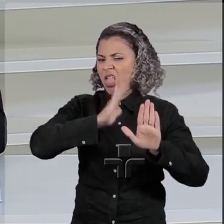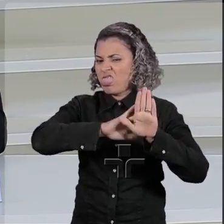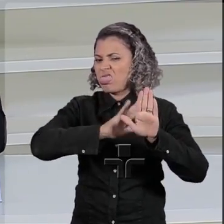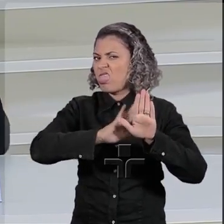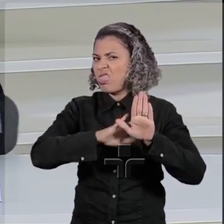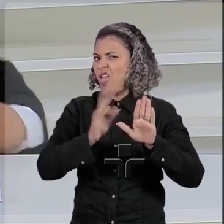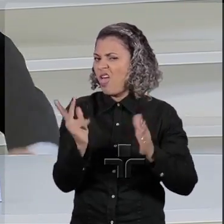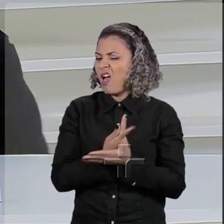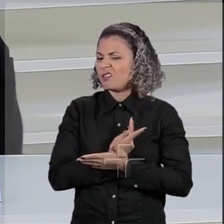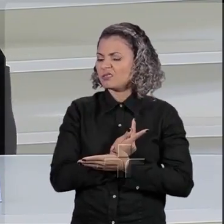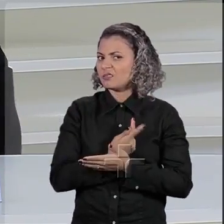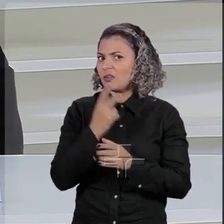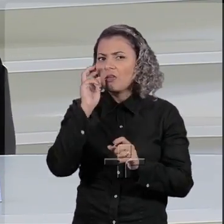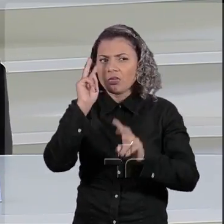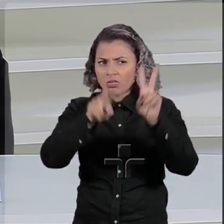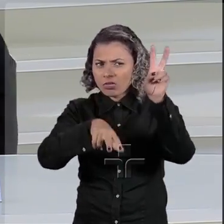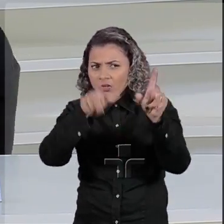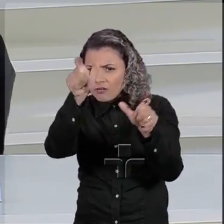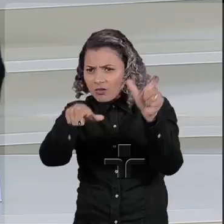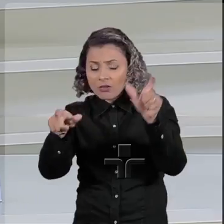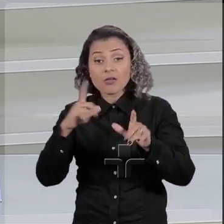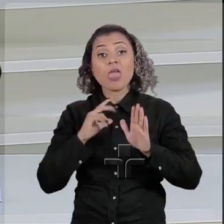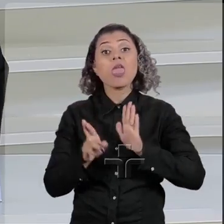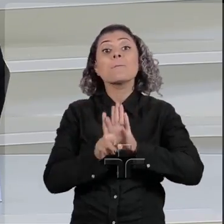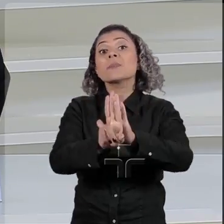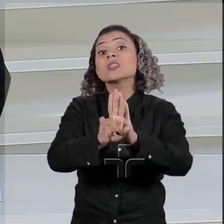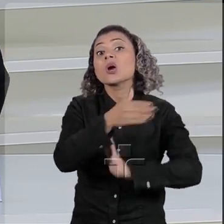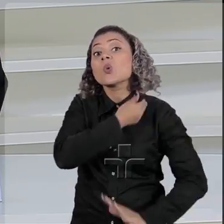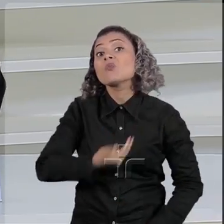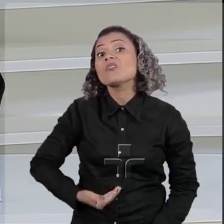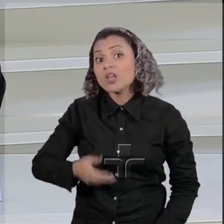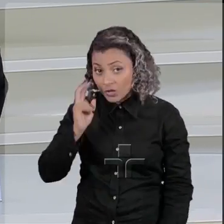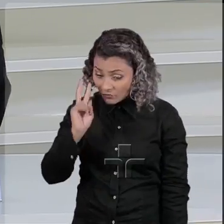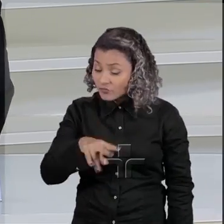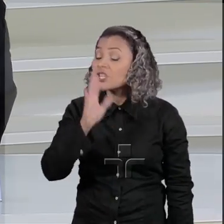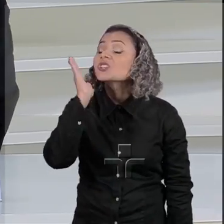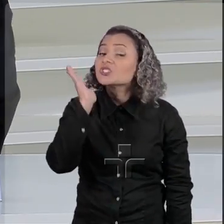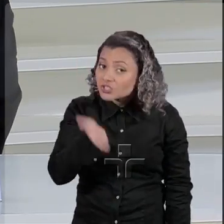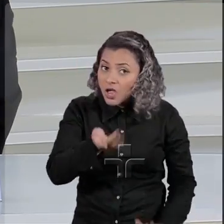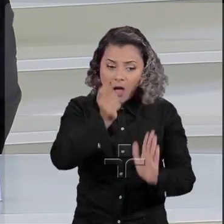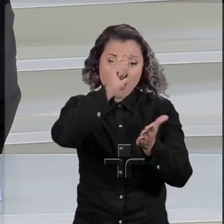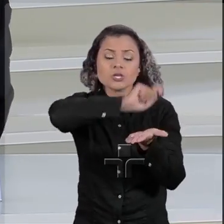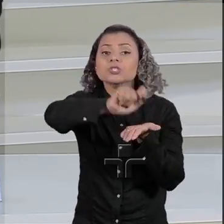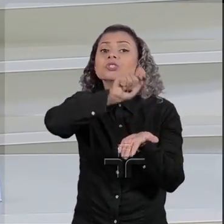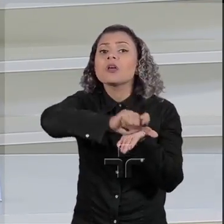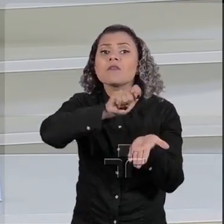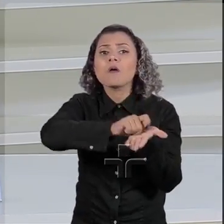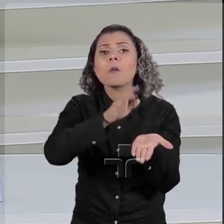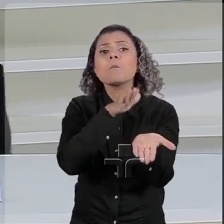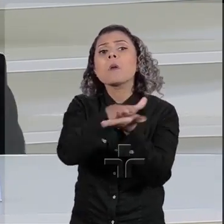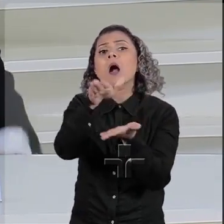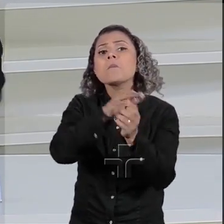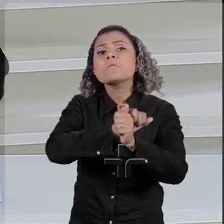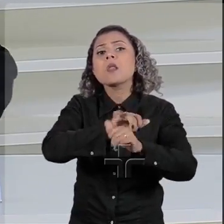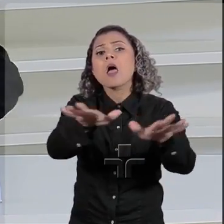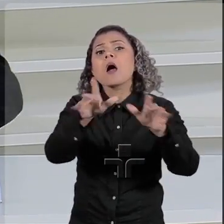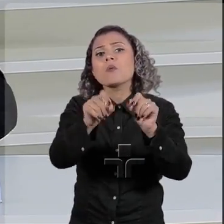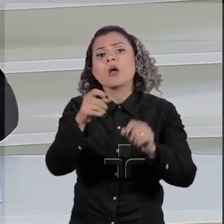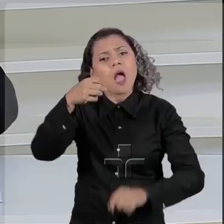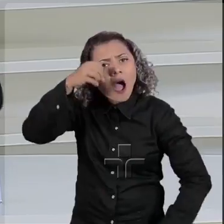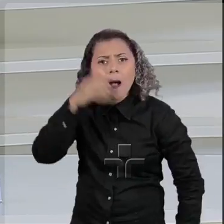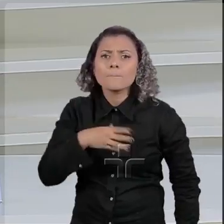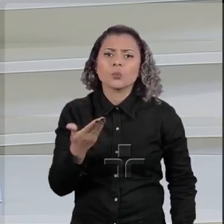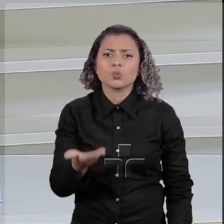existem, inclusive, alguns ex-representantes do governo que escreveram sobre isso, absolutamente absurdos.